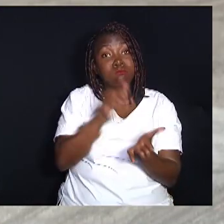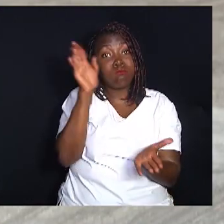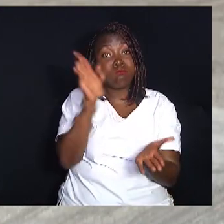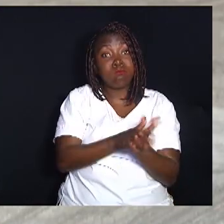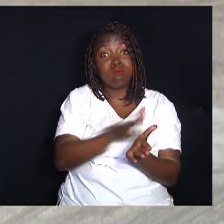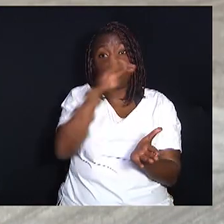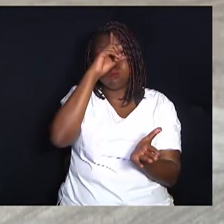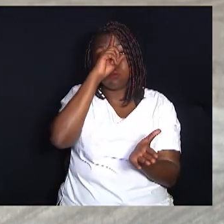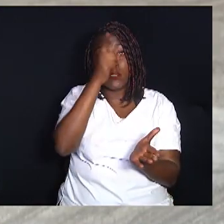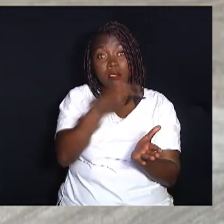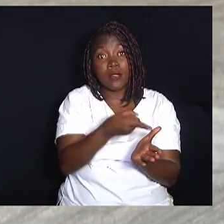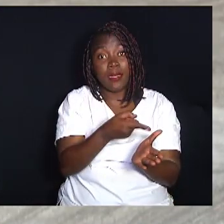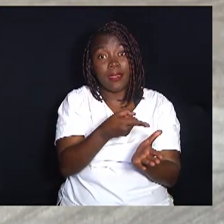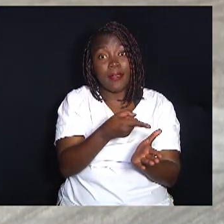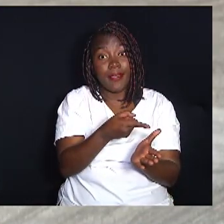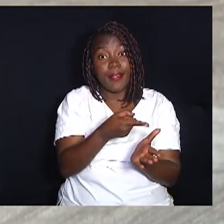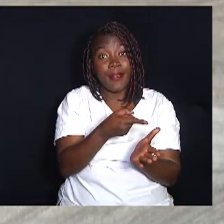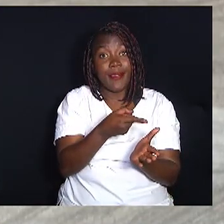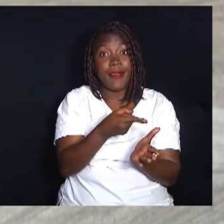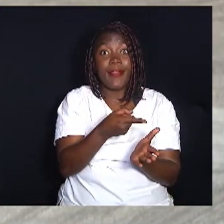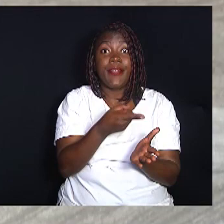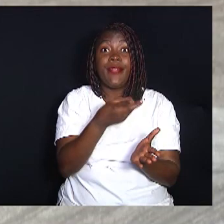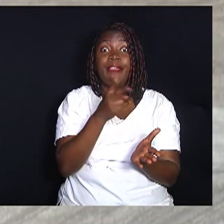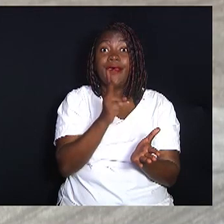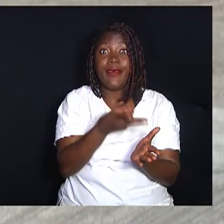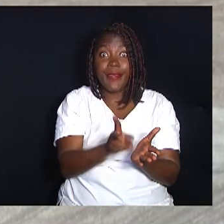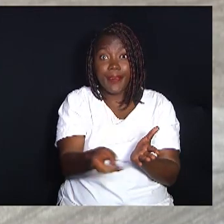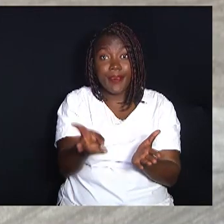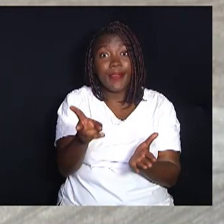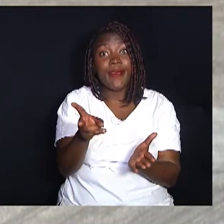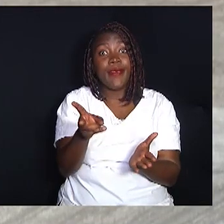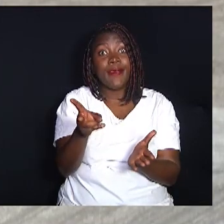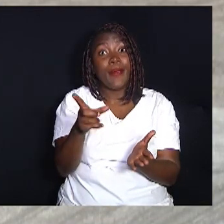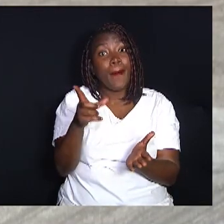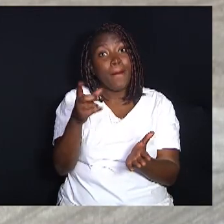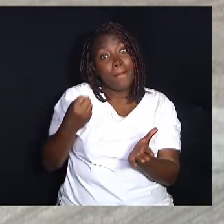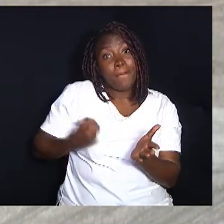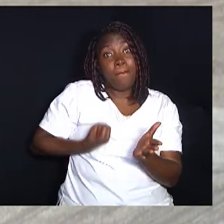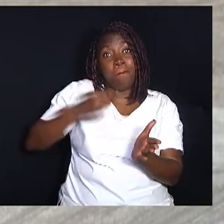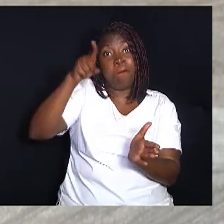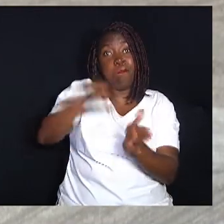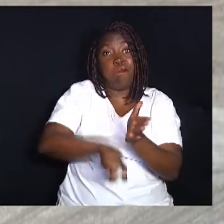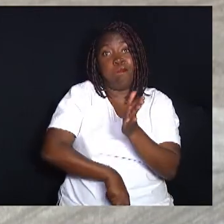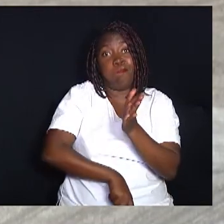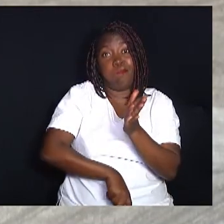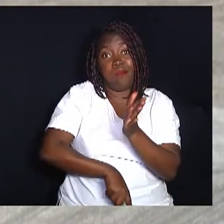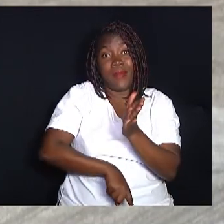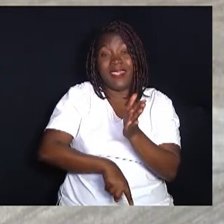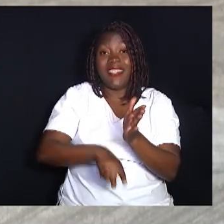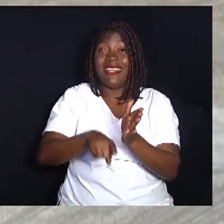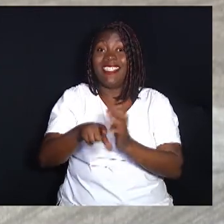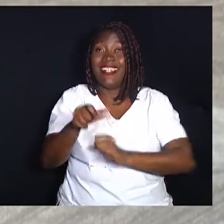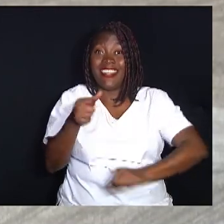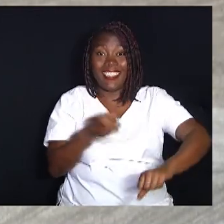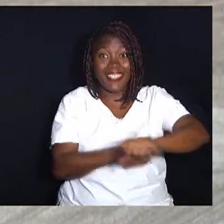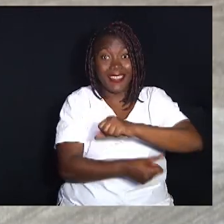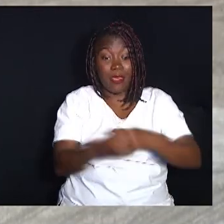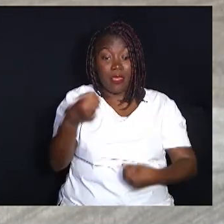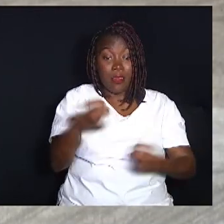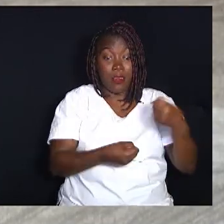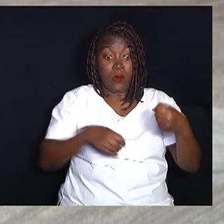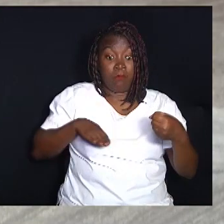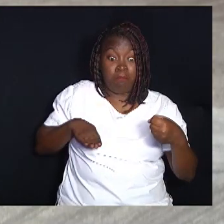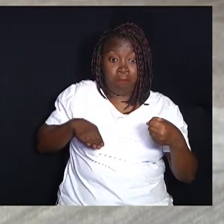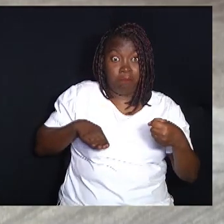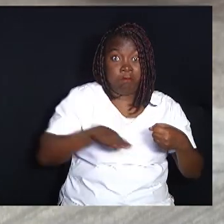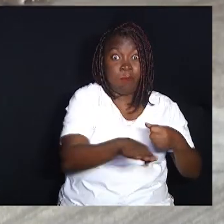em ato contínuo é atribuído uma pontuação na carteira. O cidadão que trafega em alta velocidade e